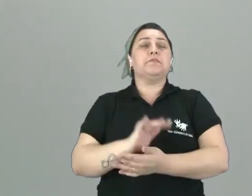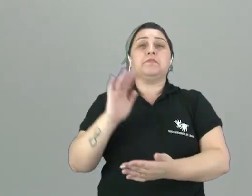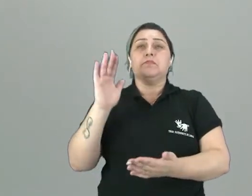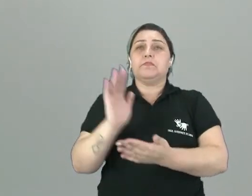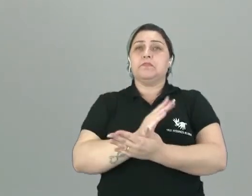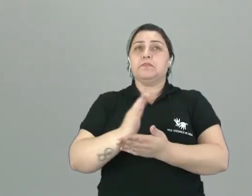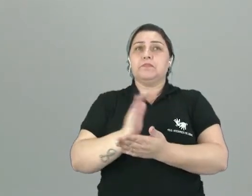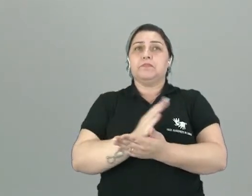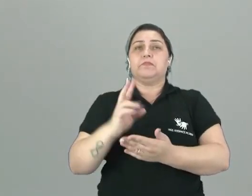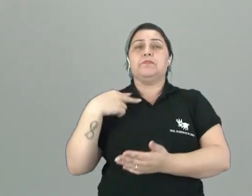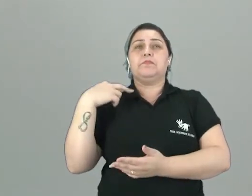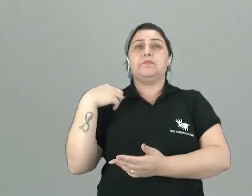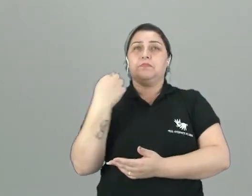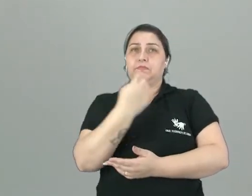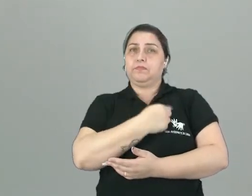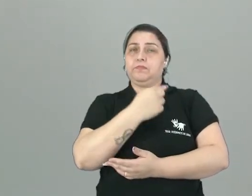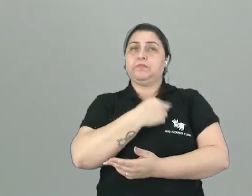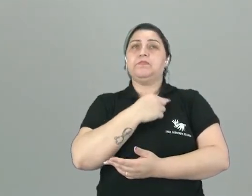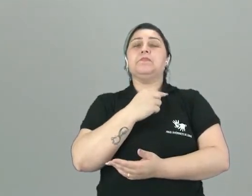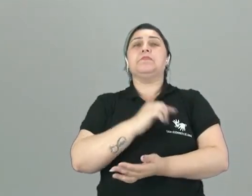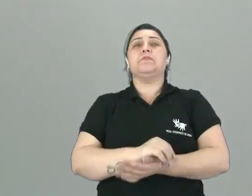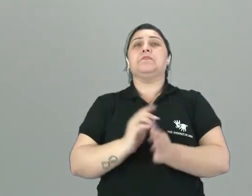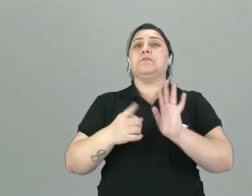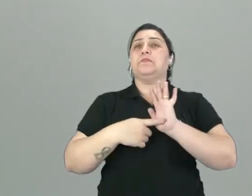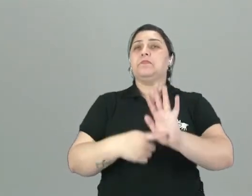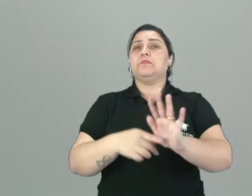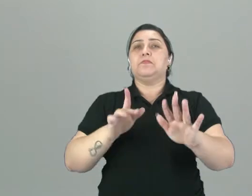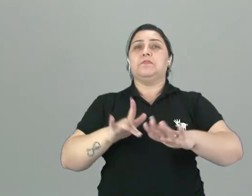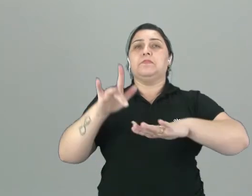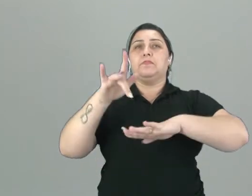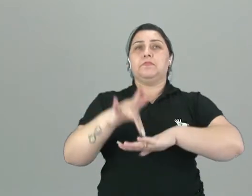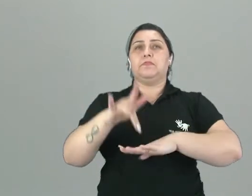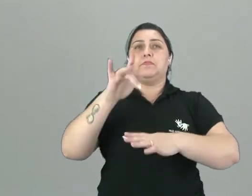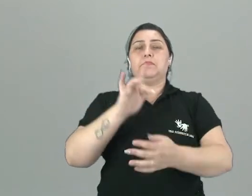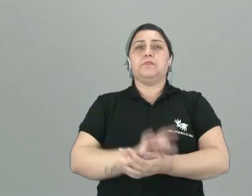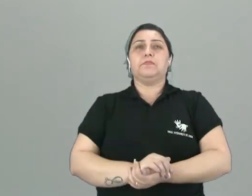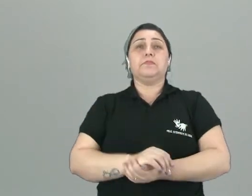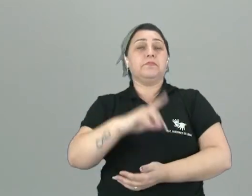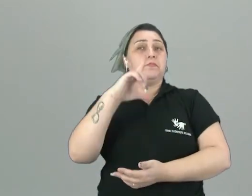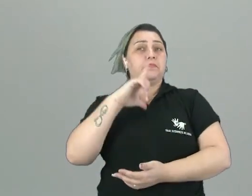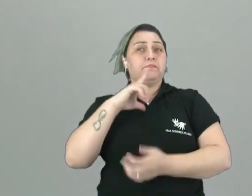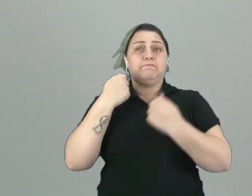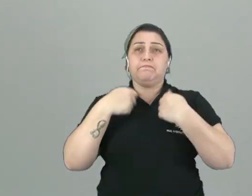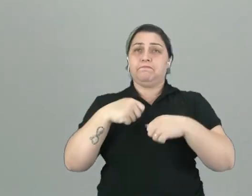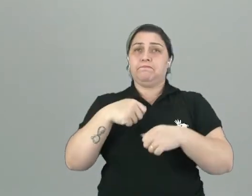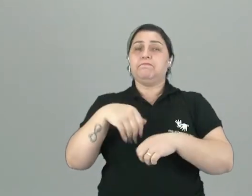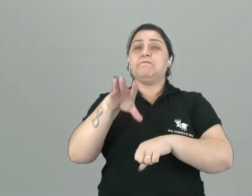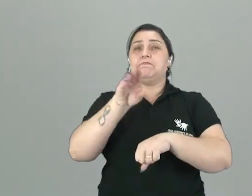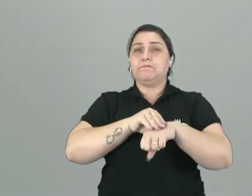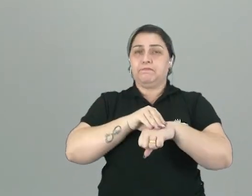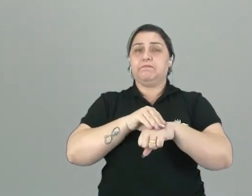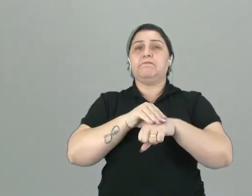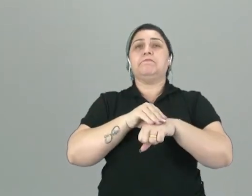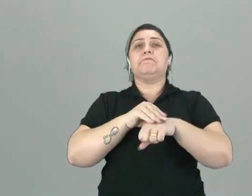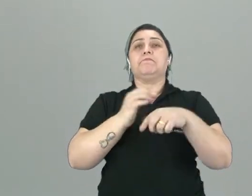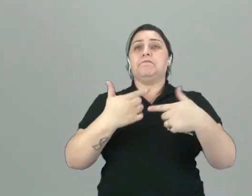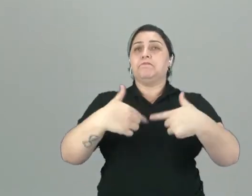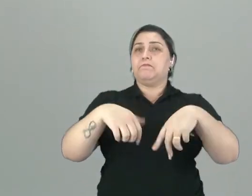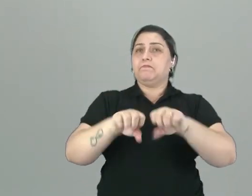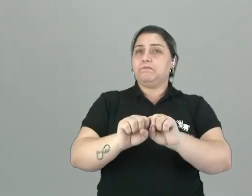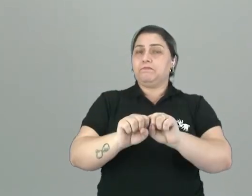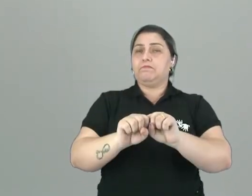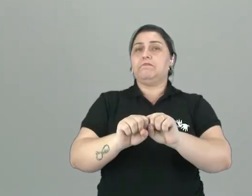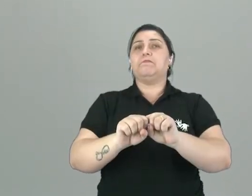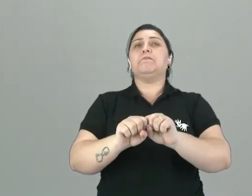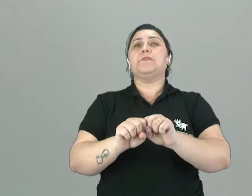comentários que a gente coloca, né, exposto em redes sociais, que exige conhecimento linguístico, né,